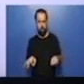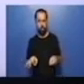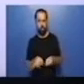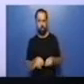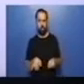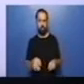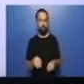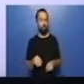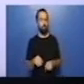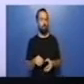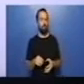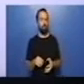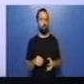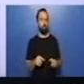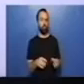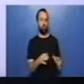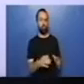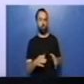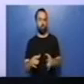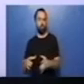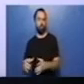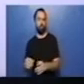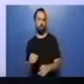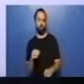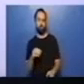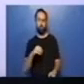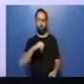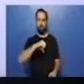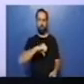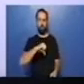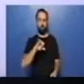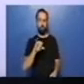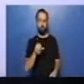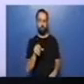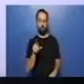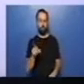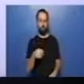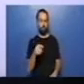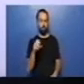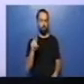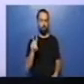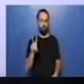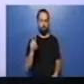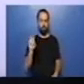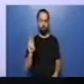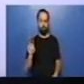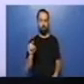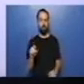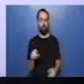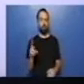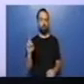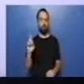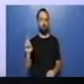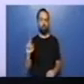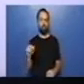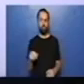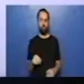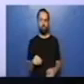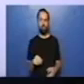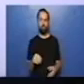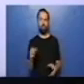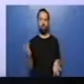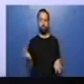150. Então, o valor gasto vai ser 150 vezes 9,23, que vai dar R$